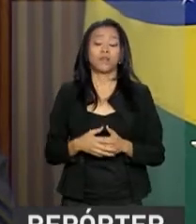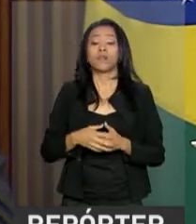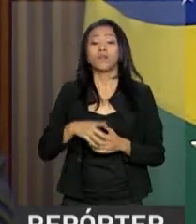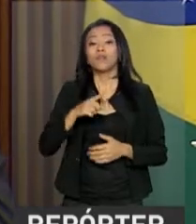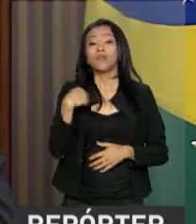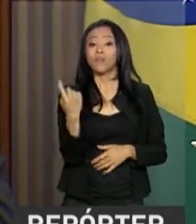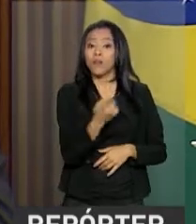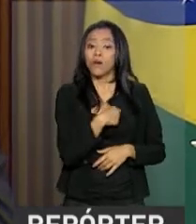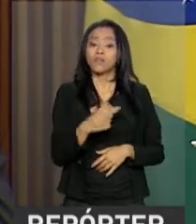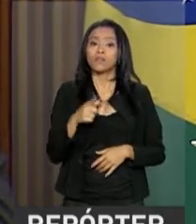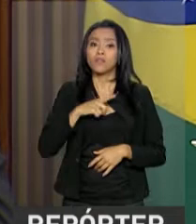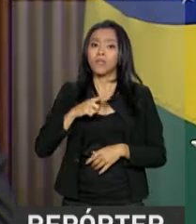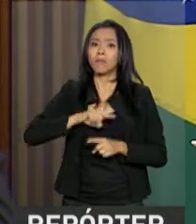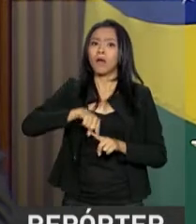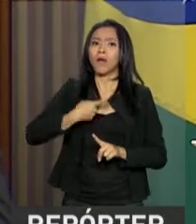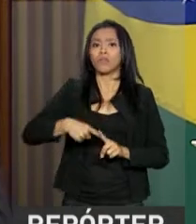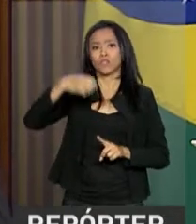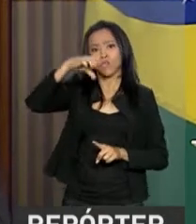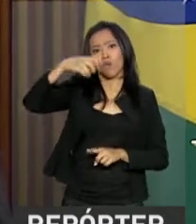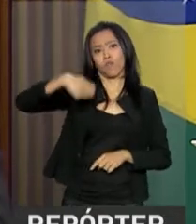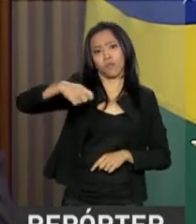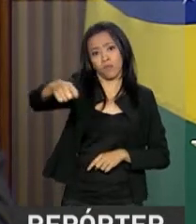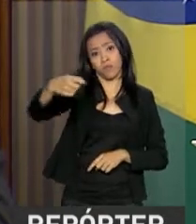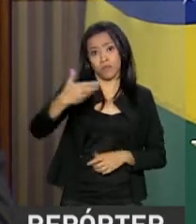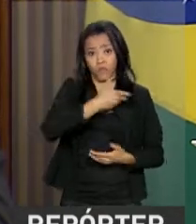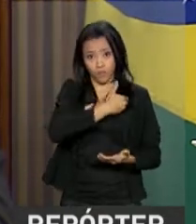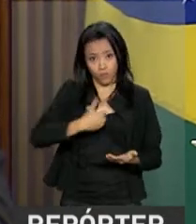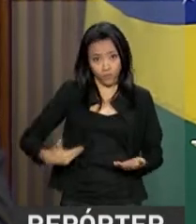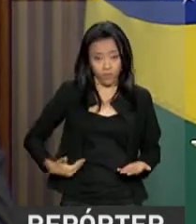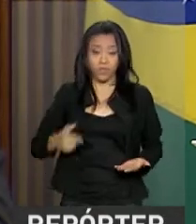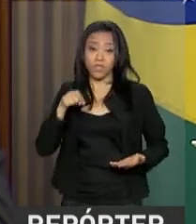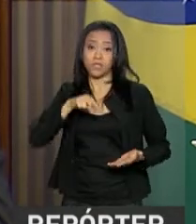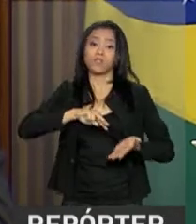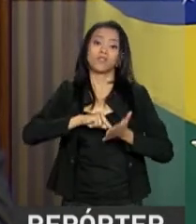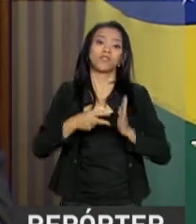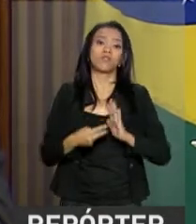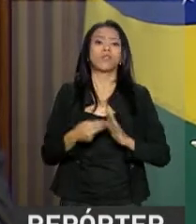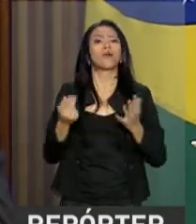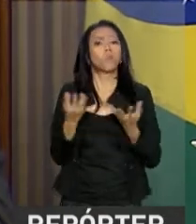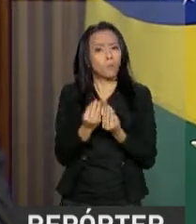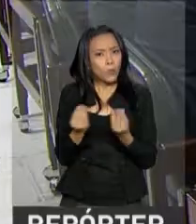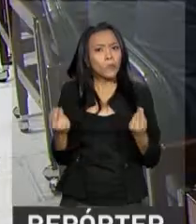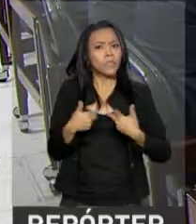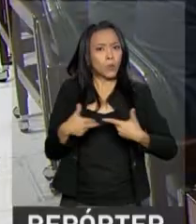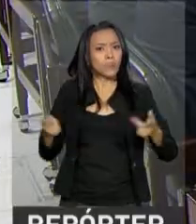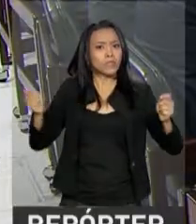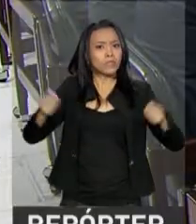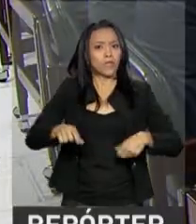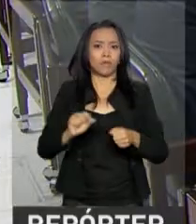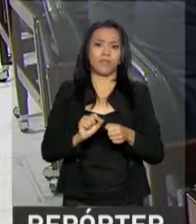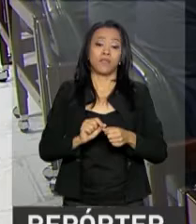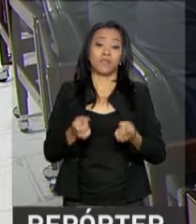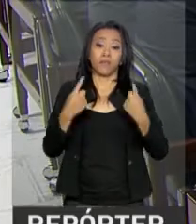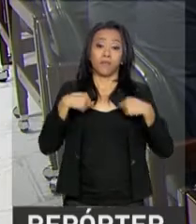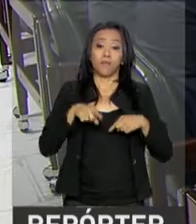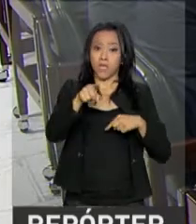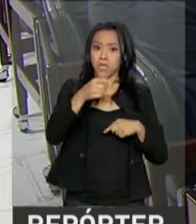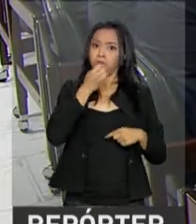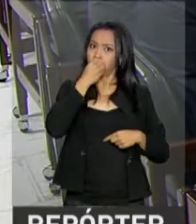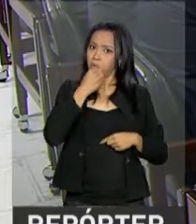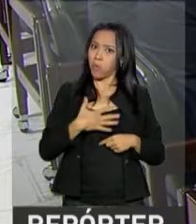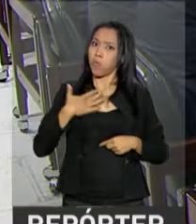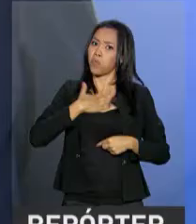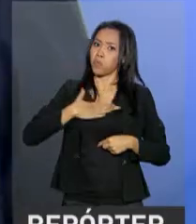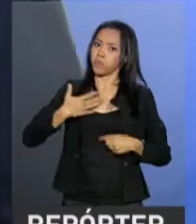temos praticamente de mais nove meses de governo o que significa que muito se pode fazer o recado foi bem recebido e ao